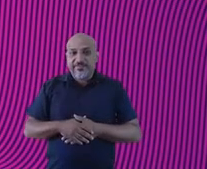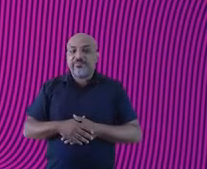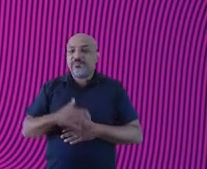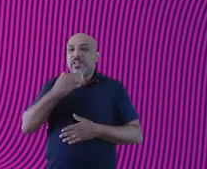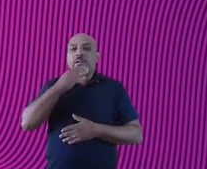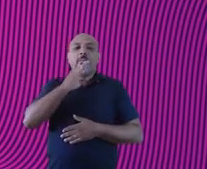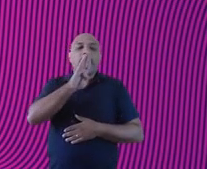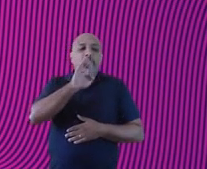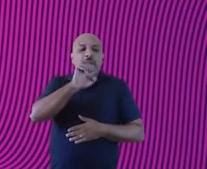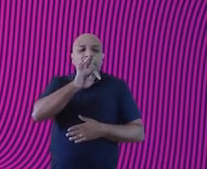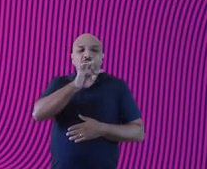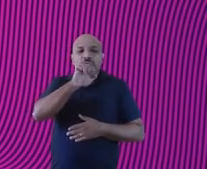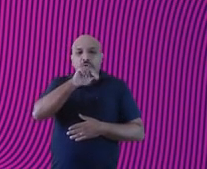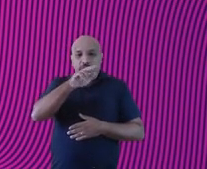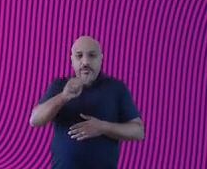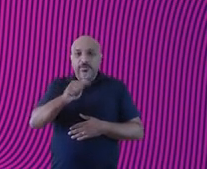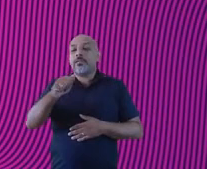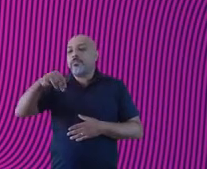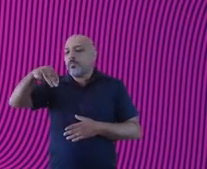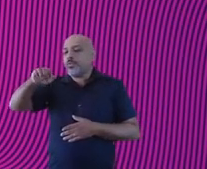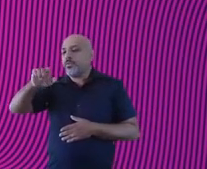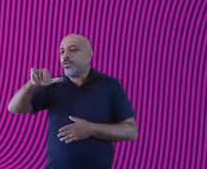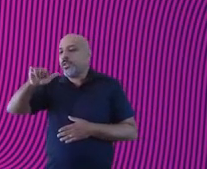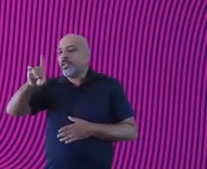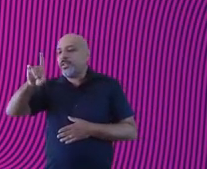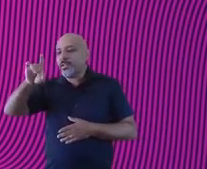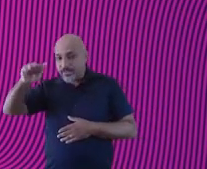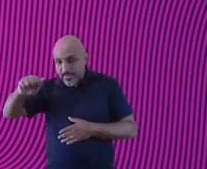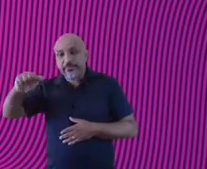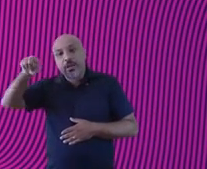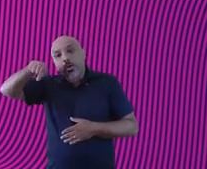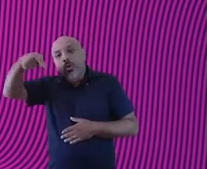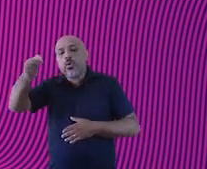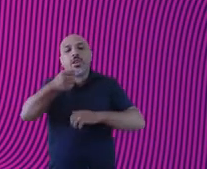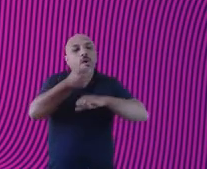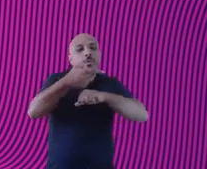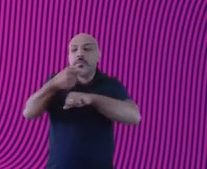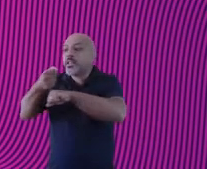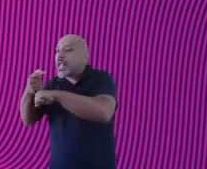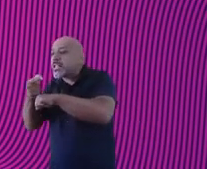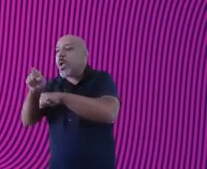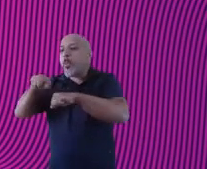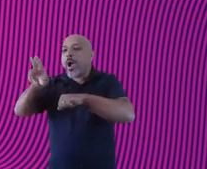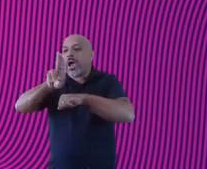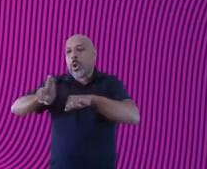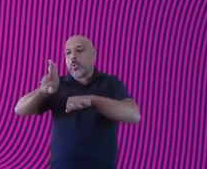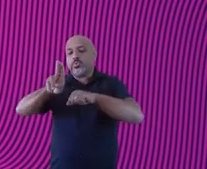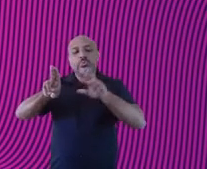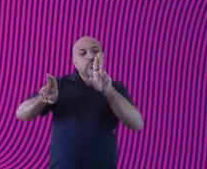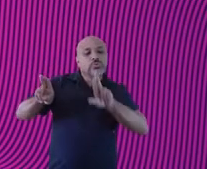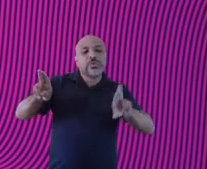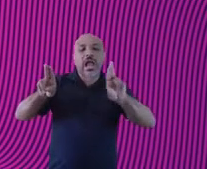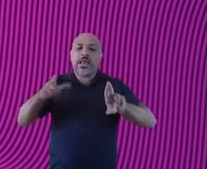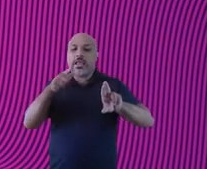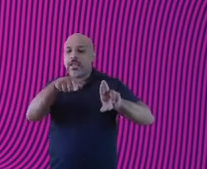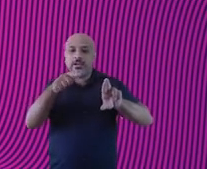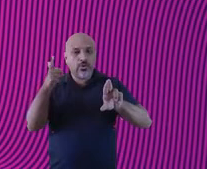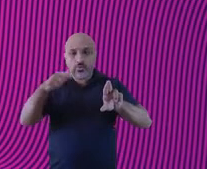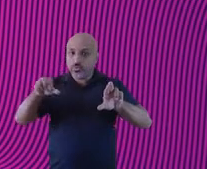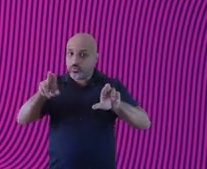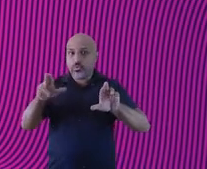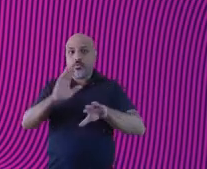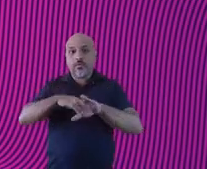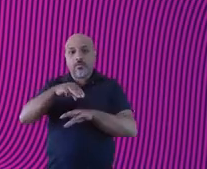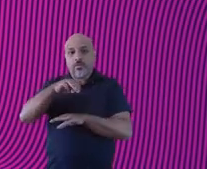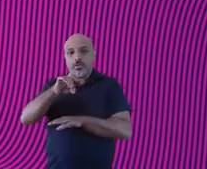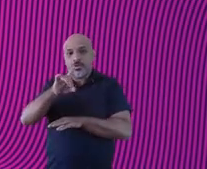dexametasona e talidomida, a gente tem inúmeras outras combinações para usar, né? Ele não usou nem imunomodulador,